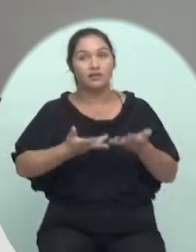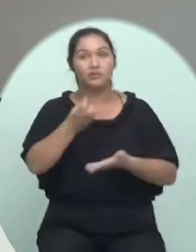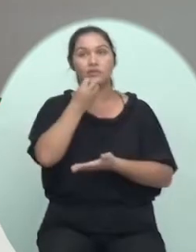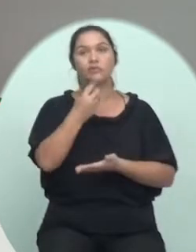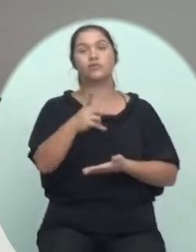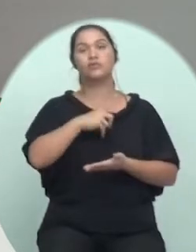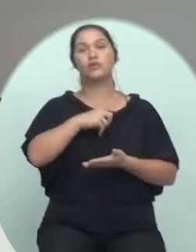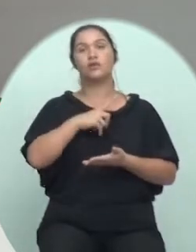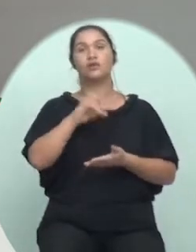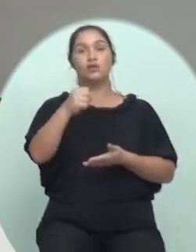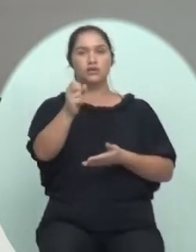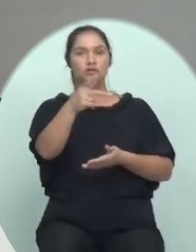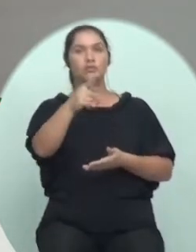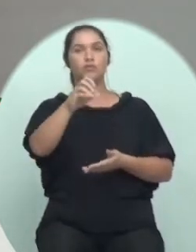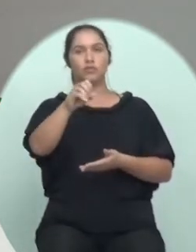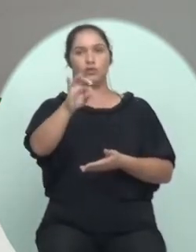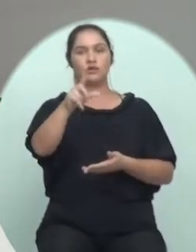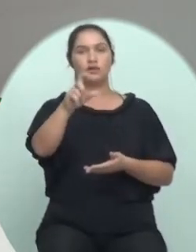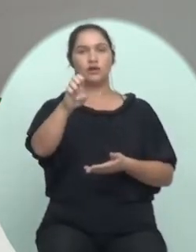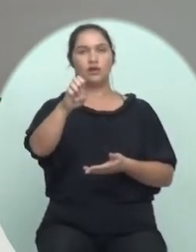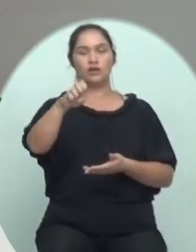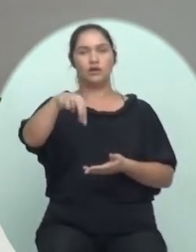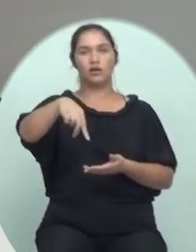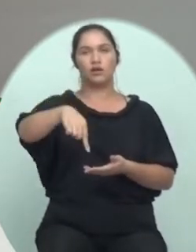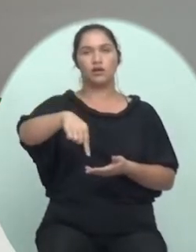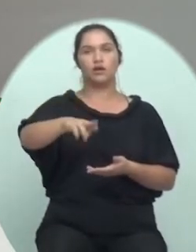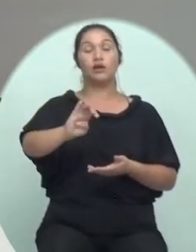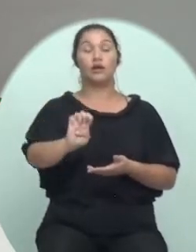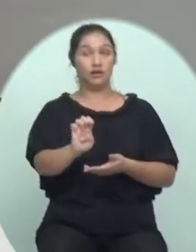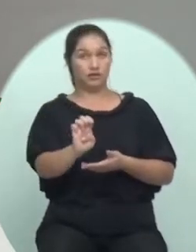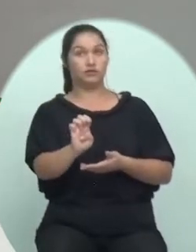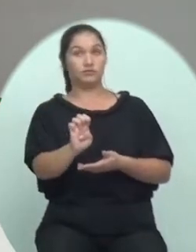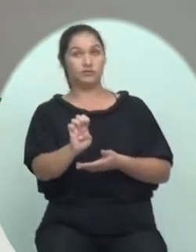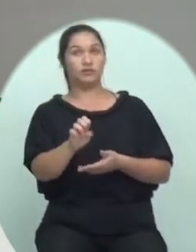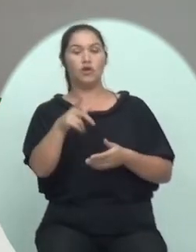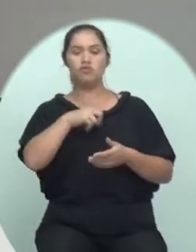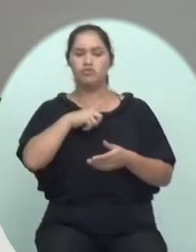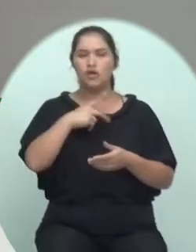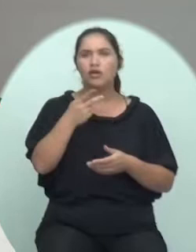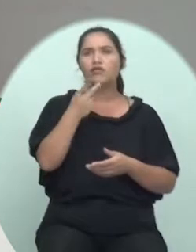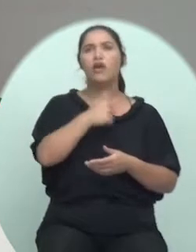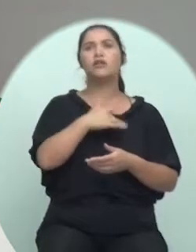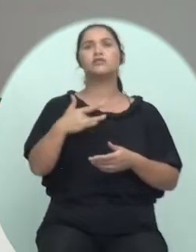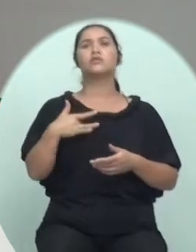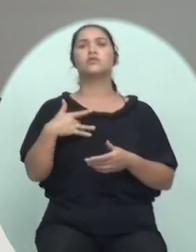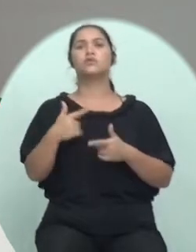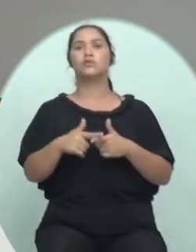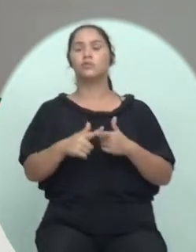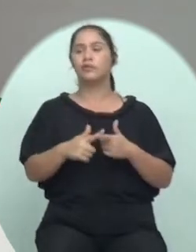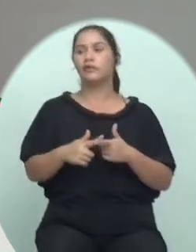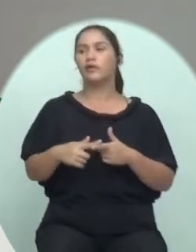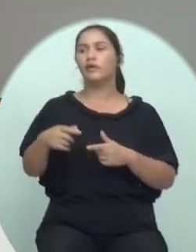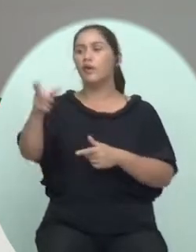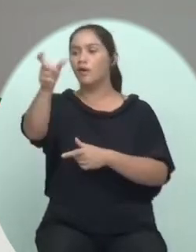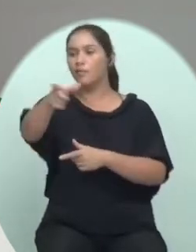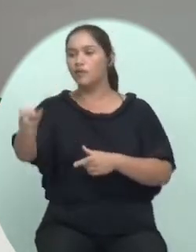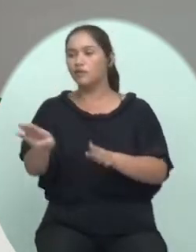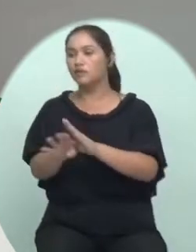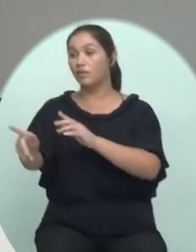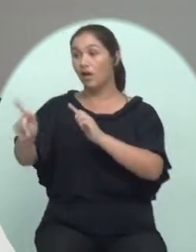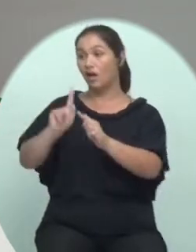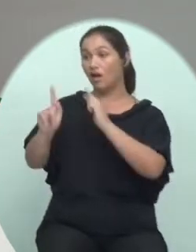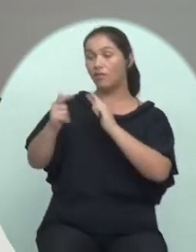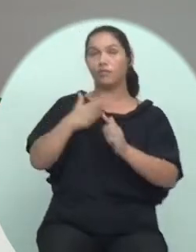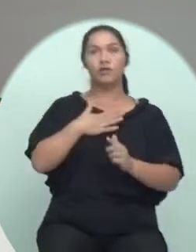trazer. Eu também recebi algumas reclamações de falta de médico, inclusive lá no bairro Quarta Linha, andei vendo uma postagem, que até marcaram os